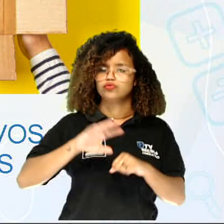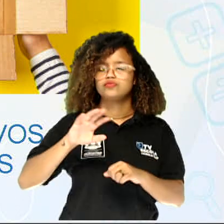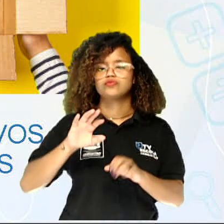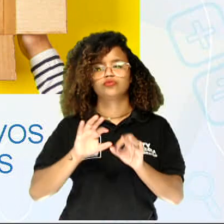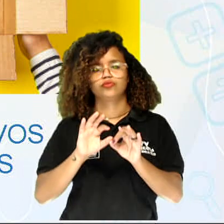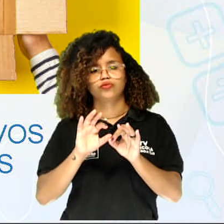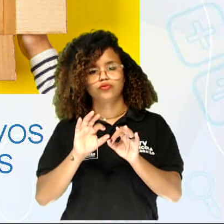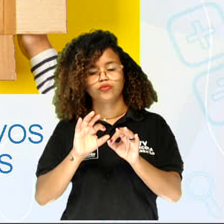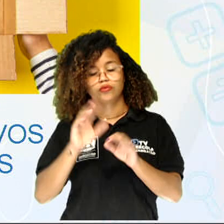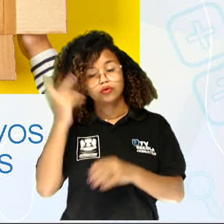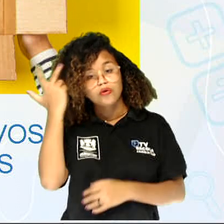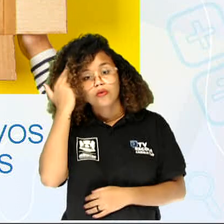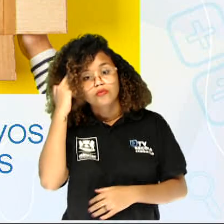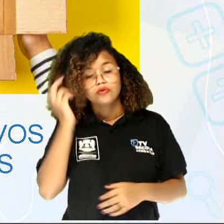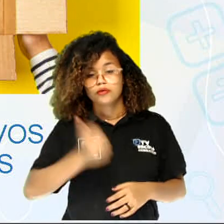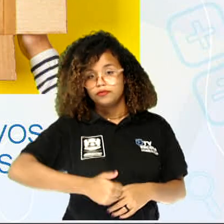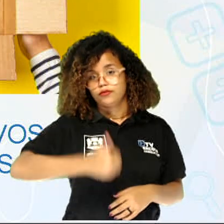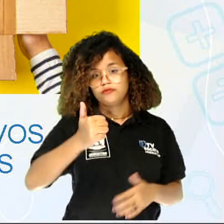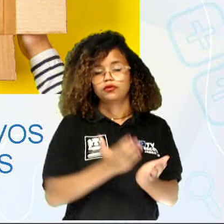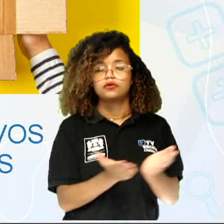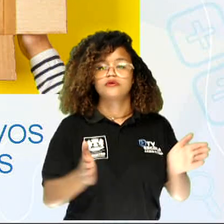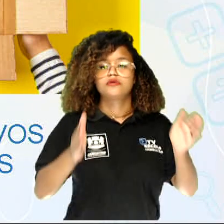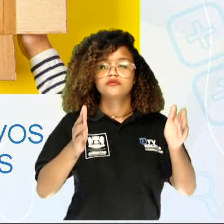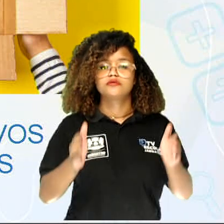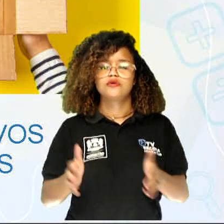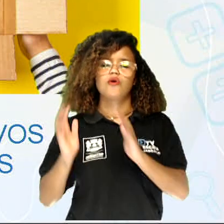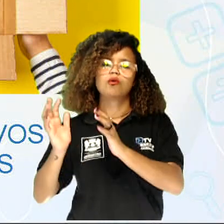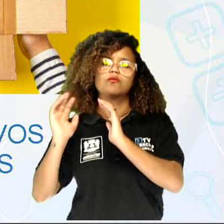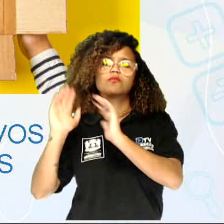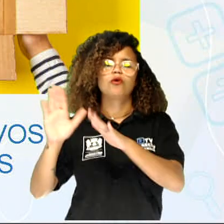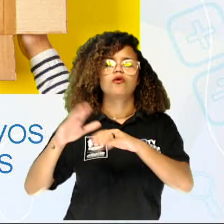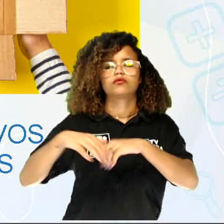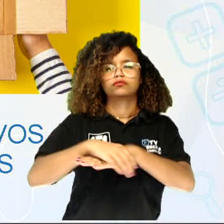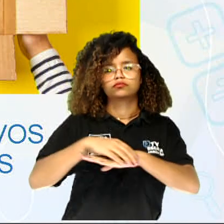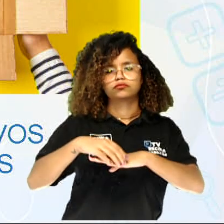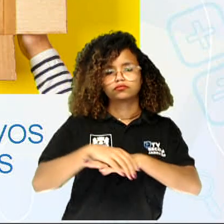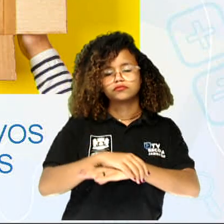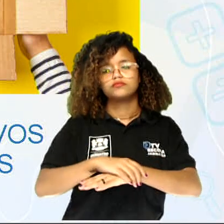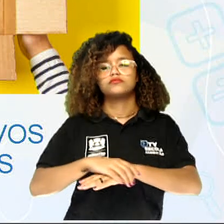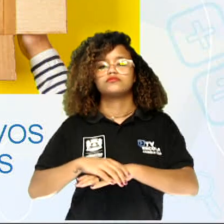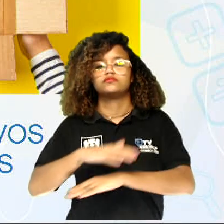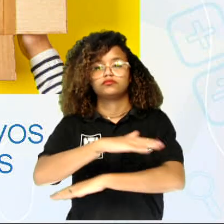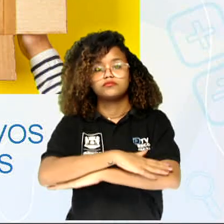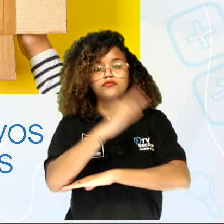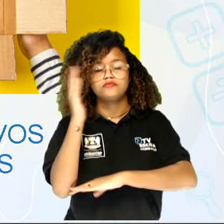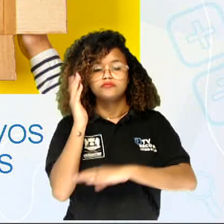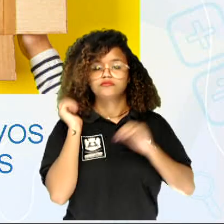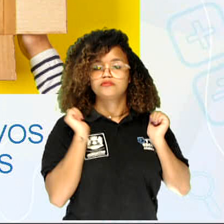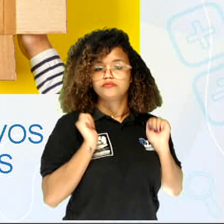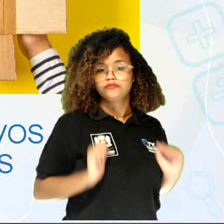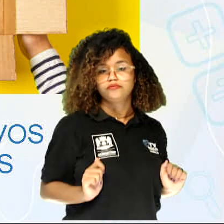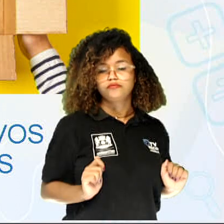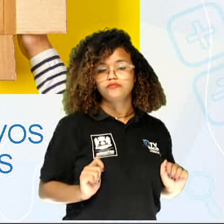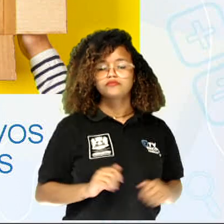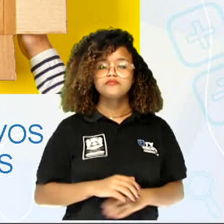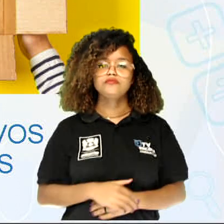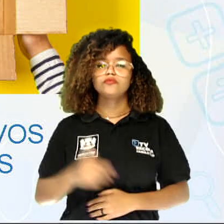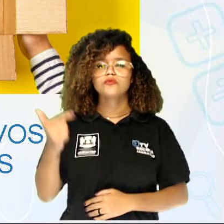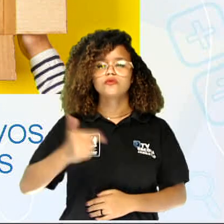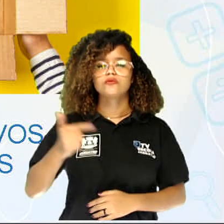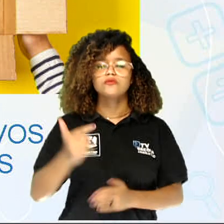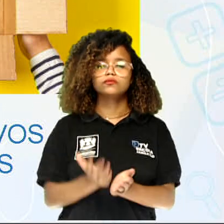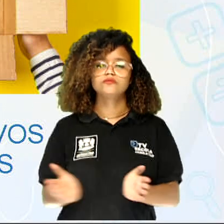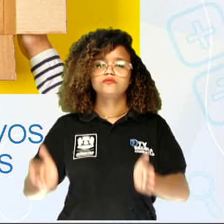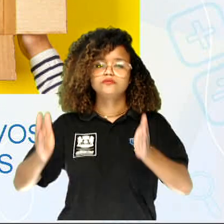comuns na primeira caixa. Bola, sapato, janela e mochila. Na segunda